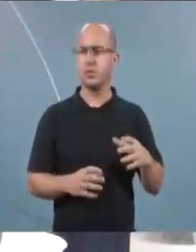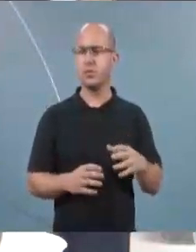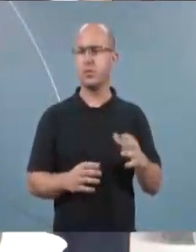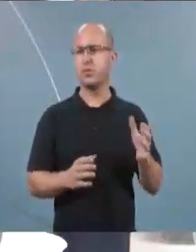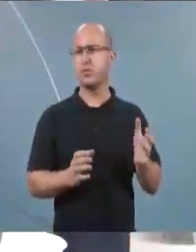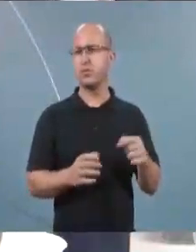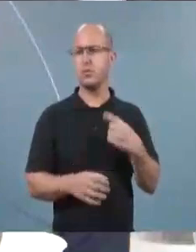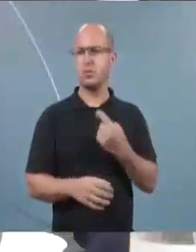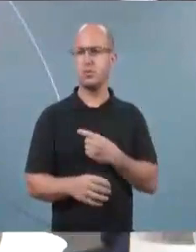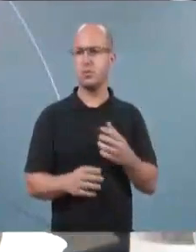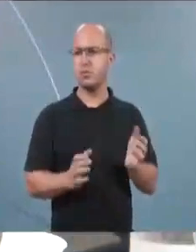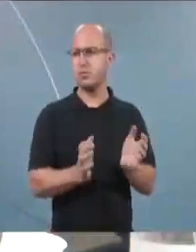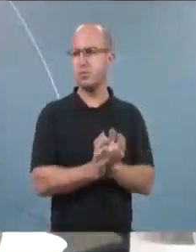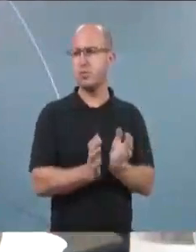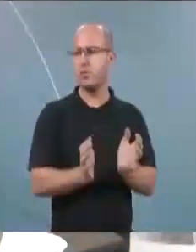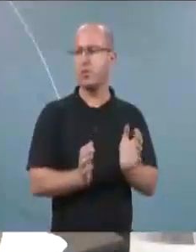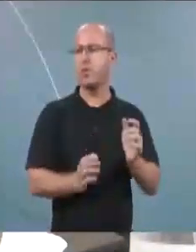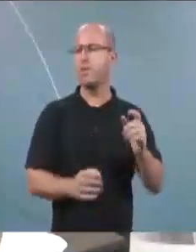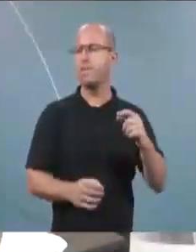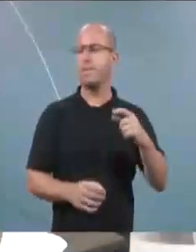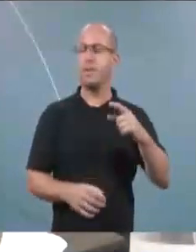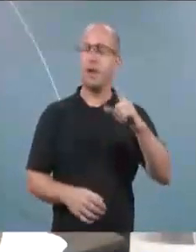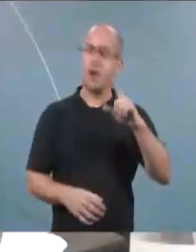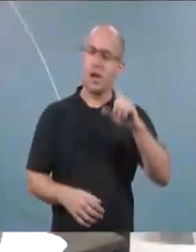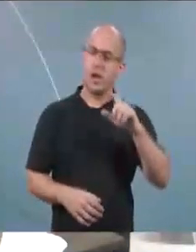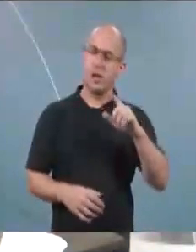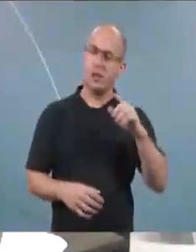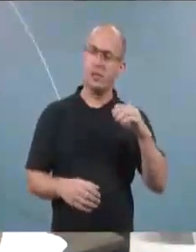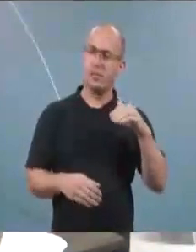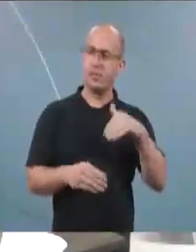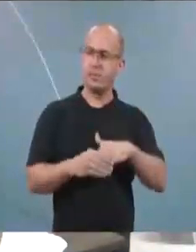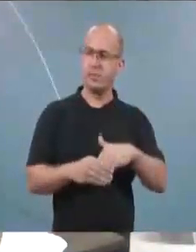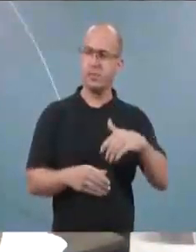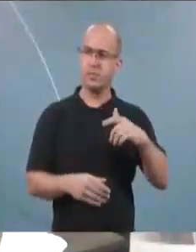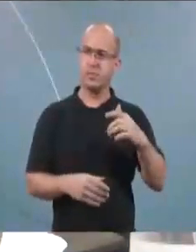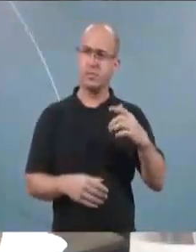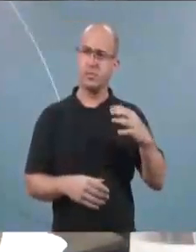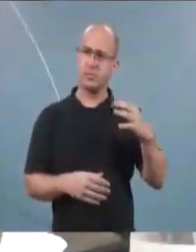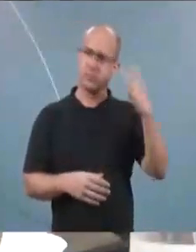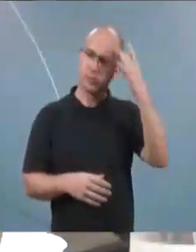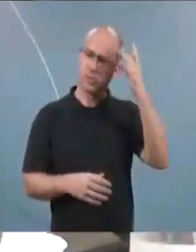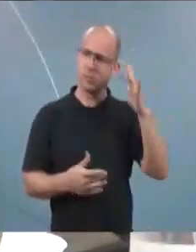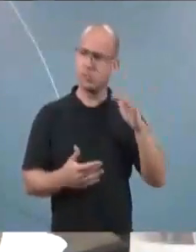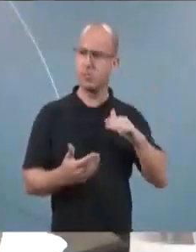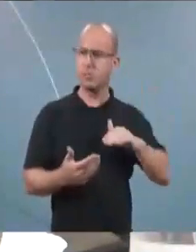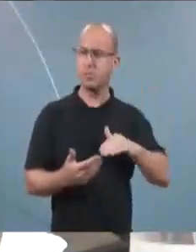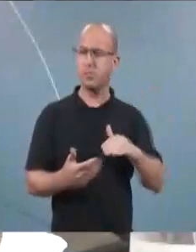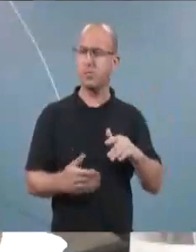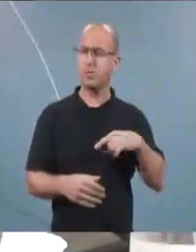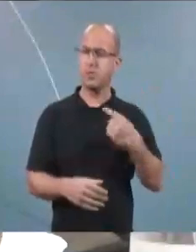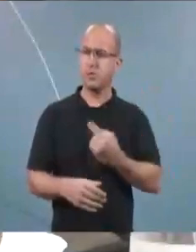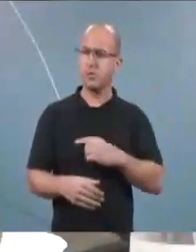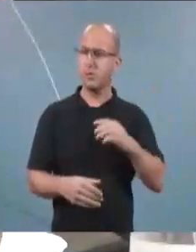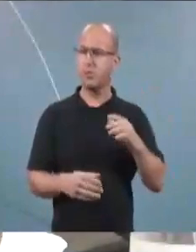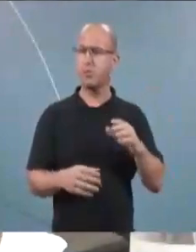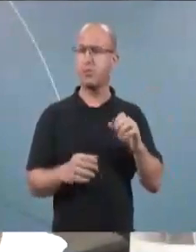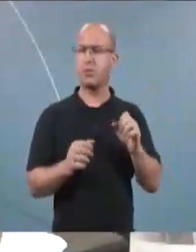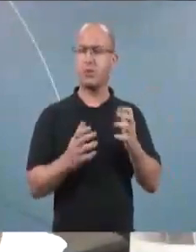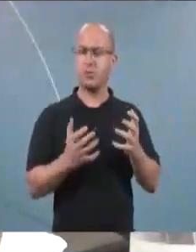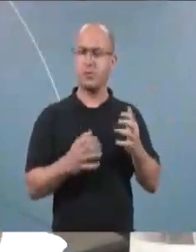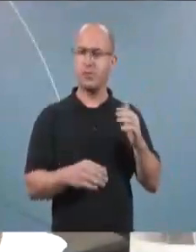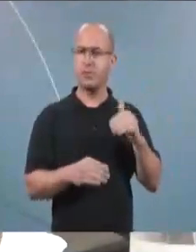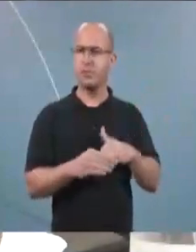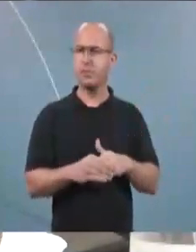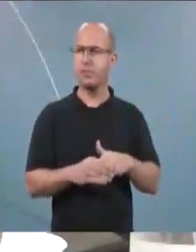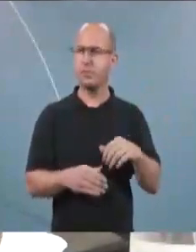bancada e aí cada um vota de acordo com sua ciência Tá certo a gente tá aqui pronto para votar